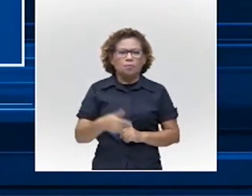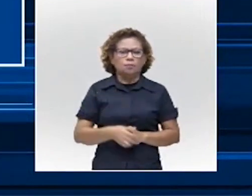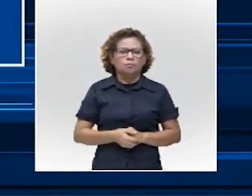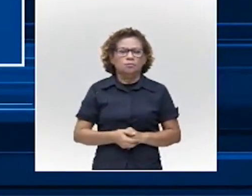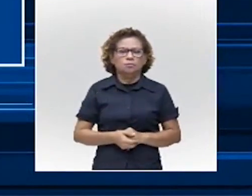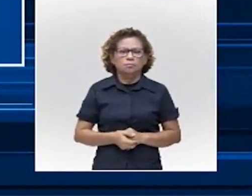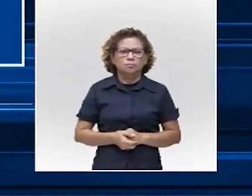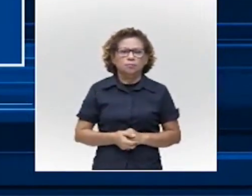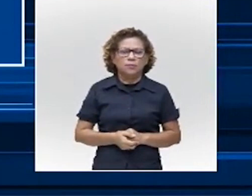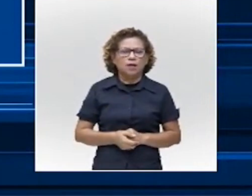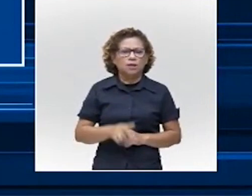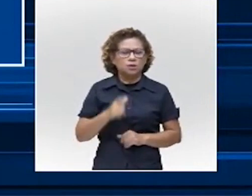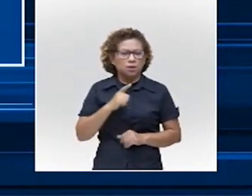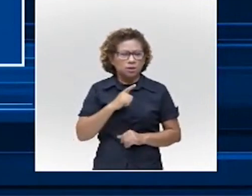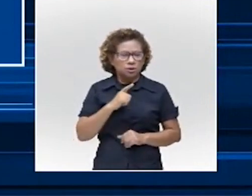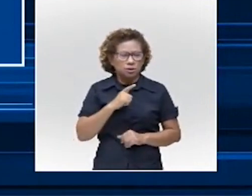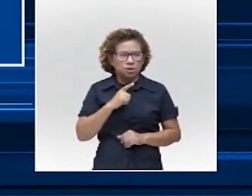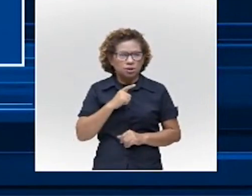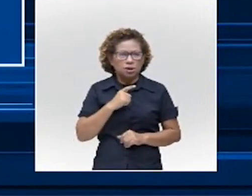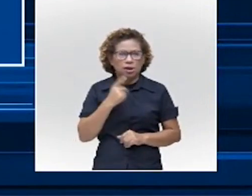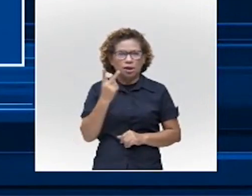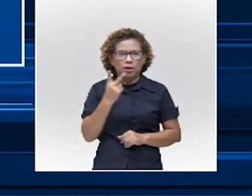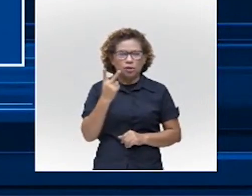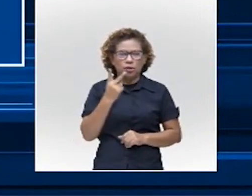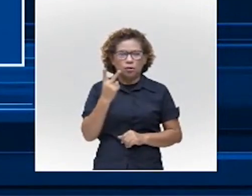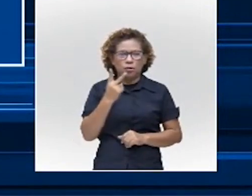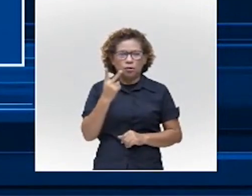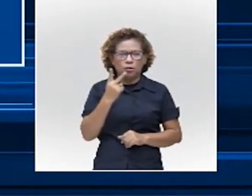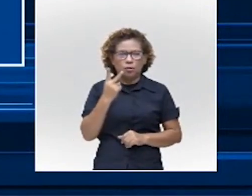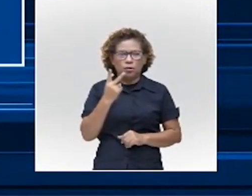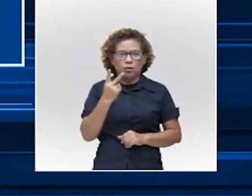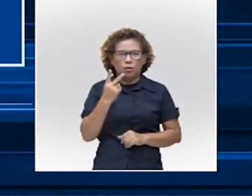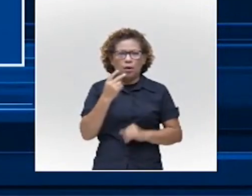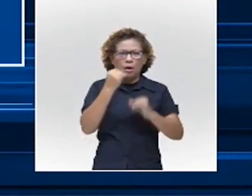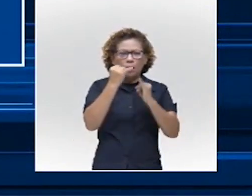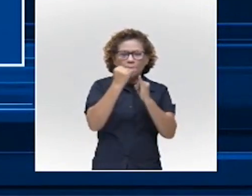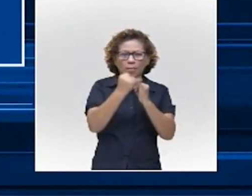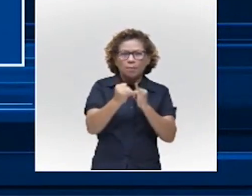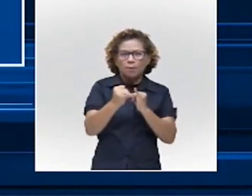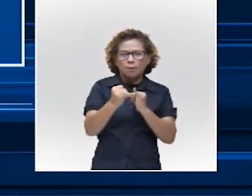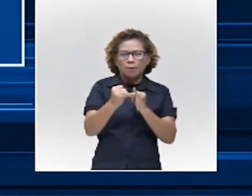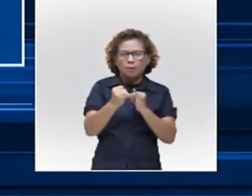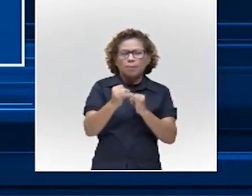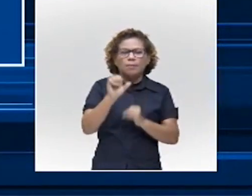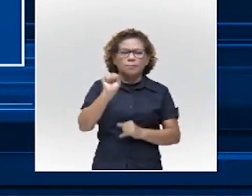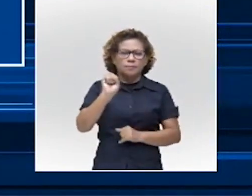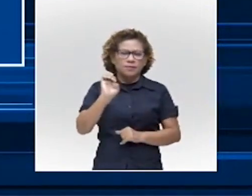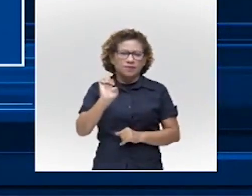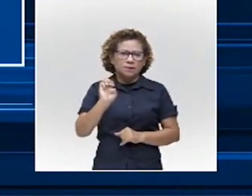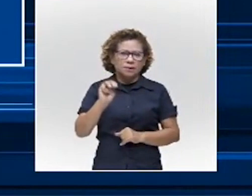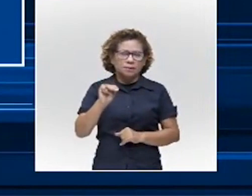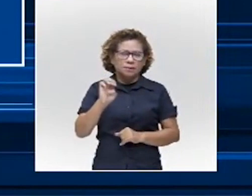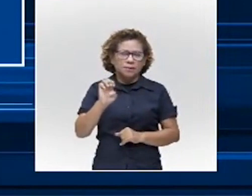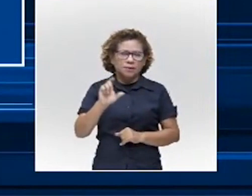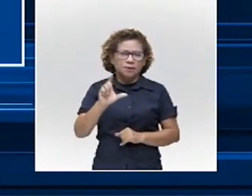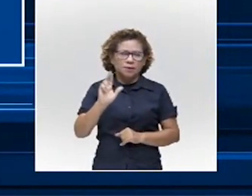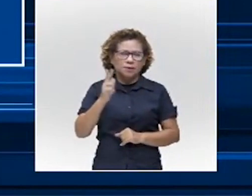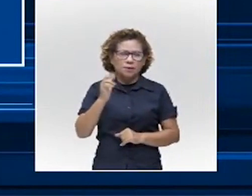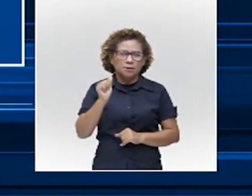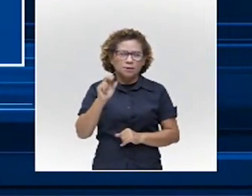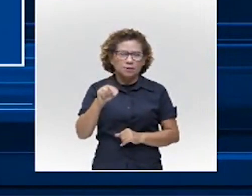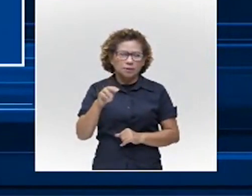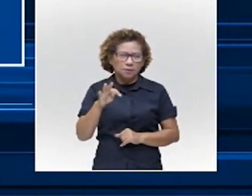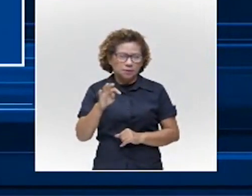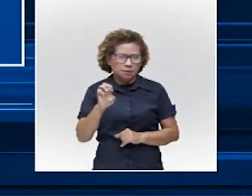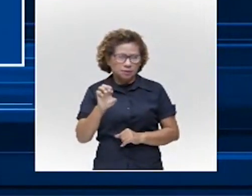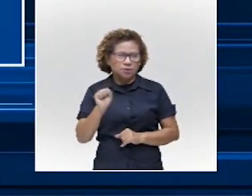Nós temos aí, pessoal, dois elementos semelhantes. Sendo eles semelhantes, a gente consegue